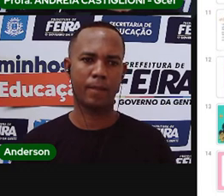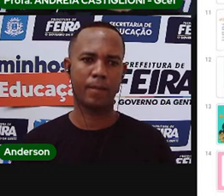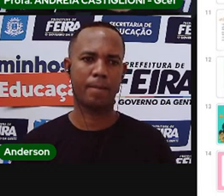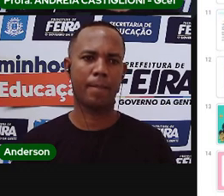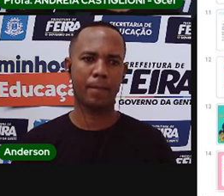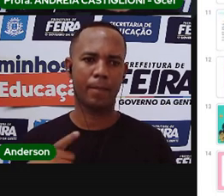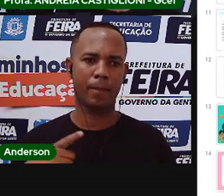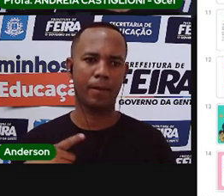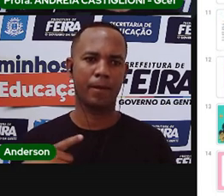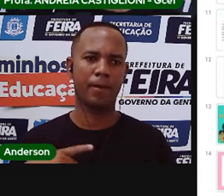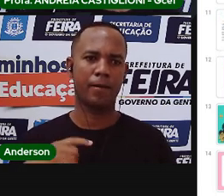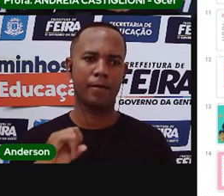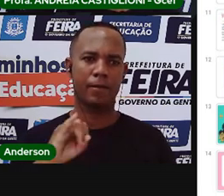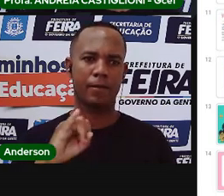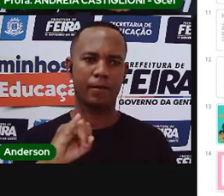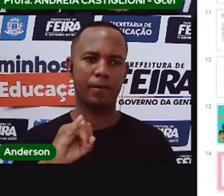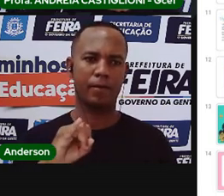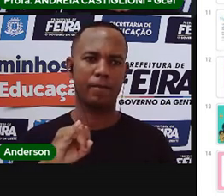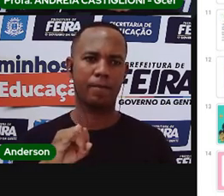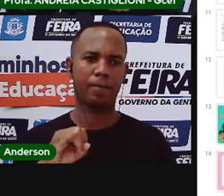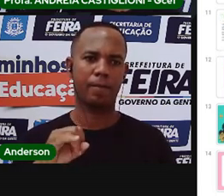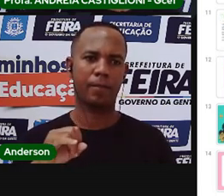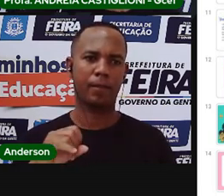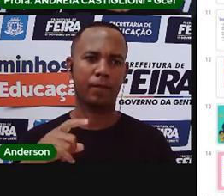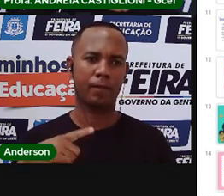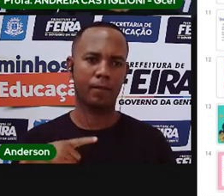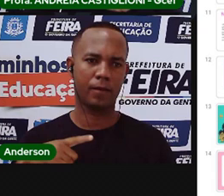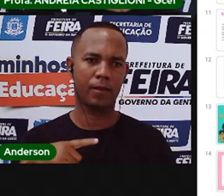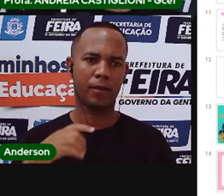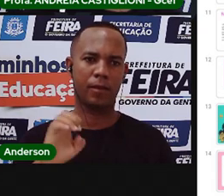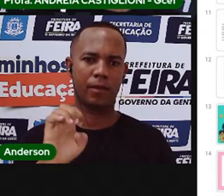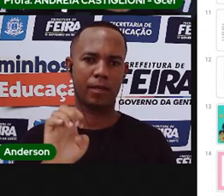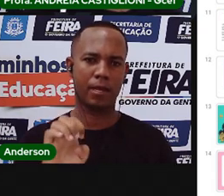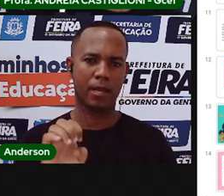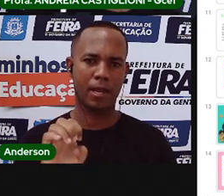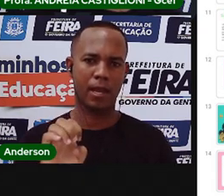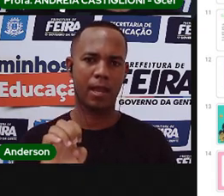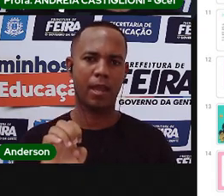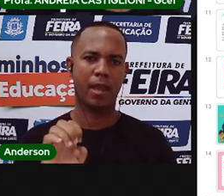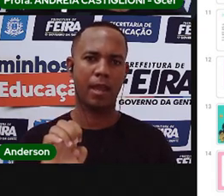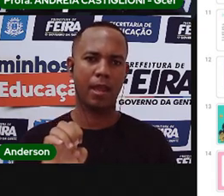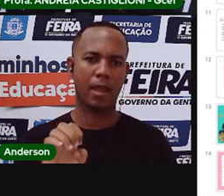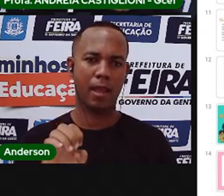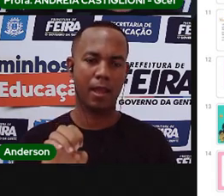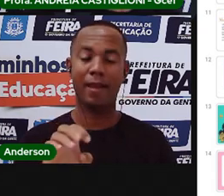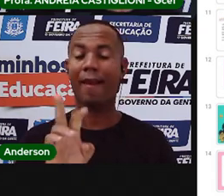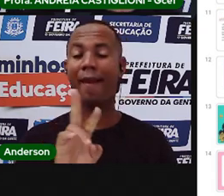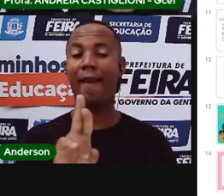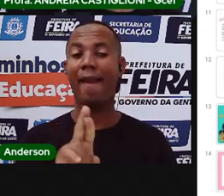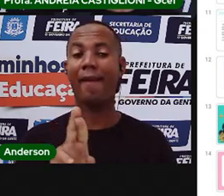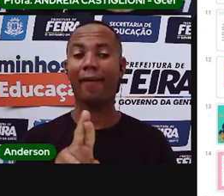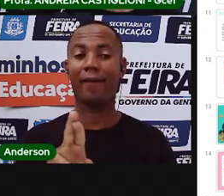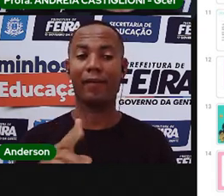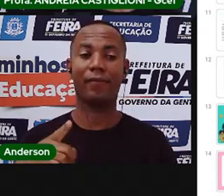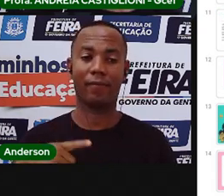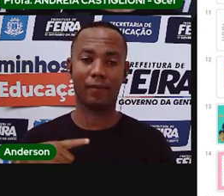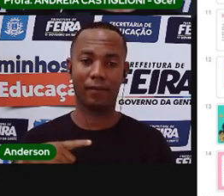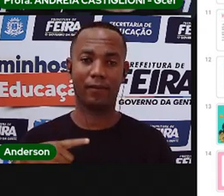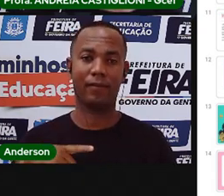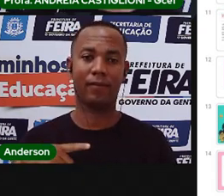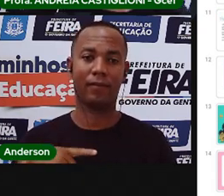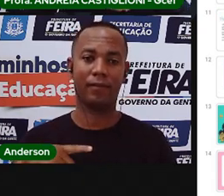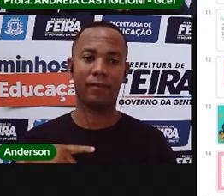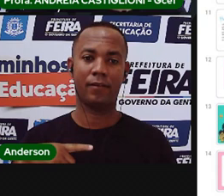Tem a letra I. Letra R. Tem também a letra R.